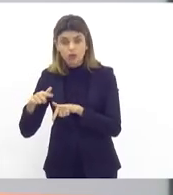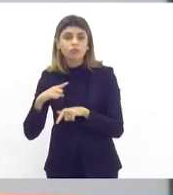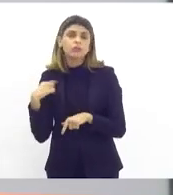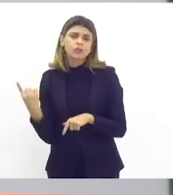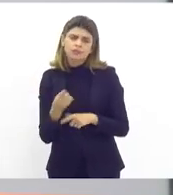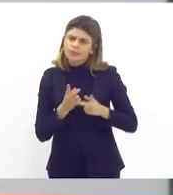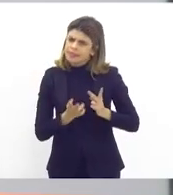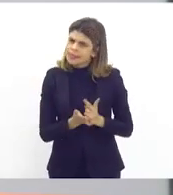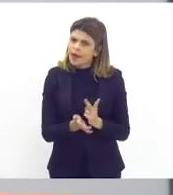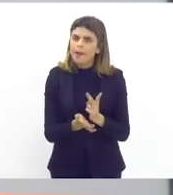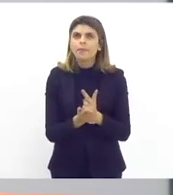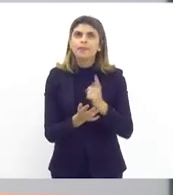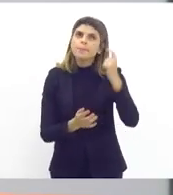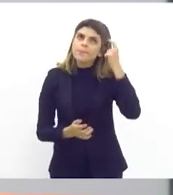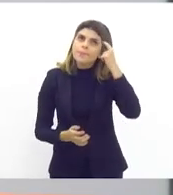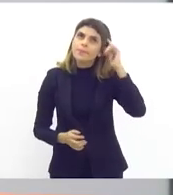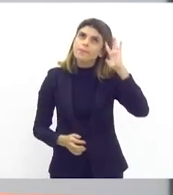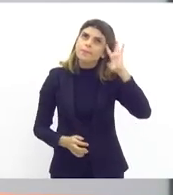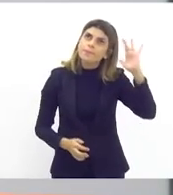gente